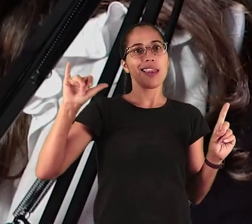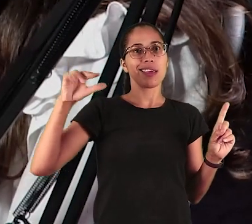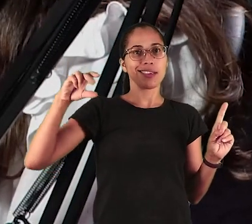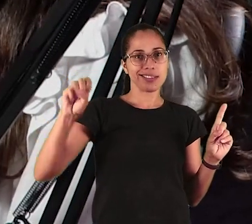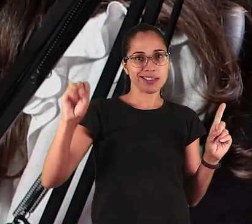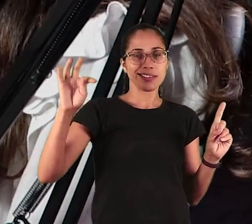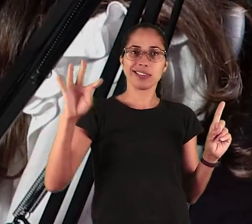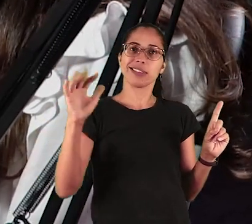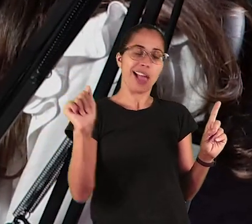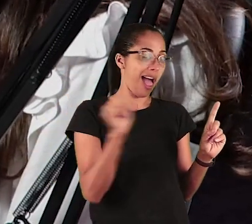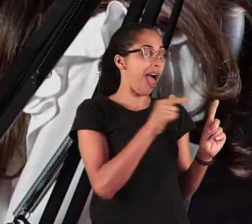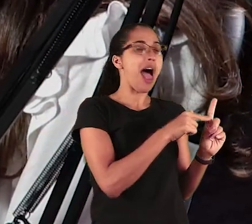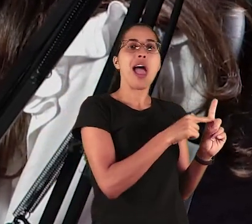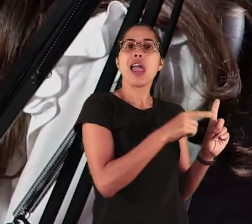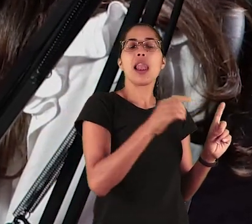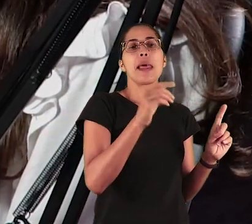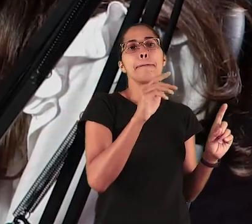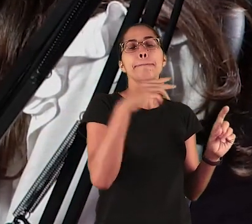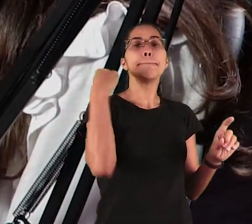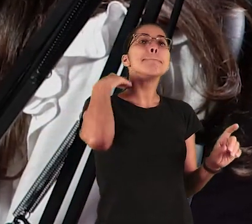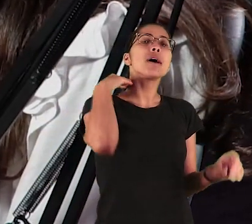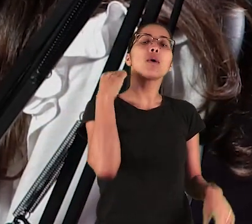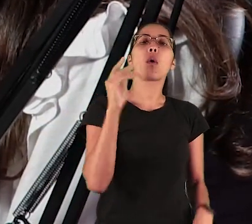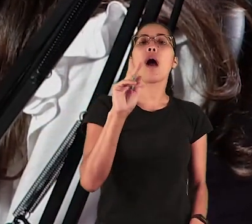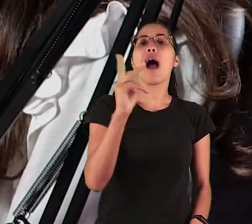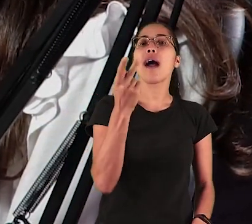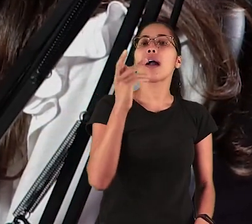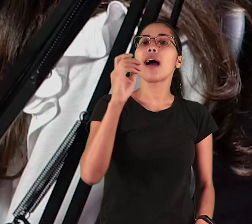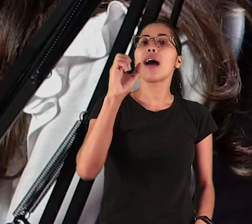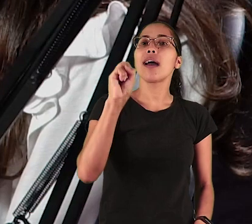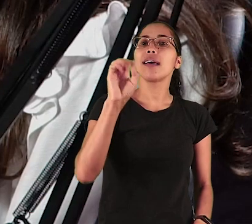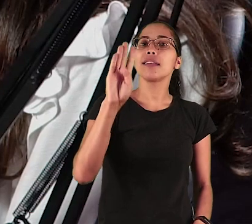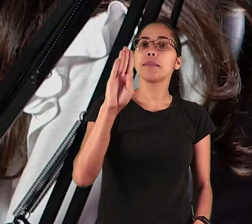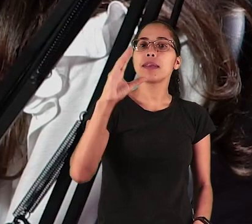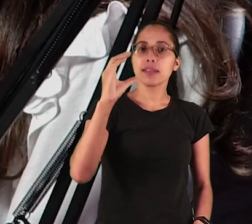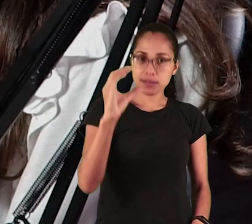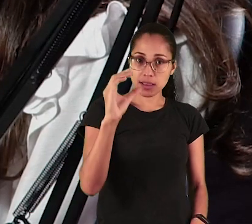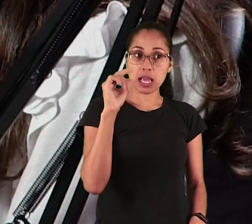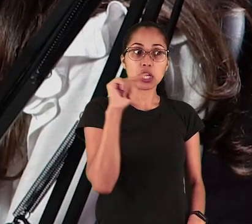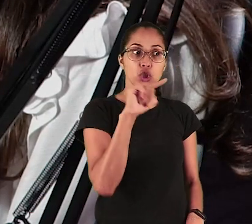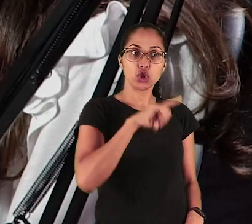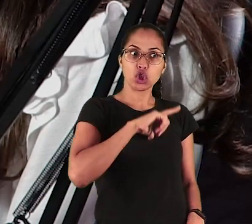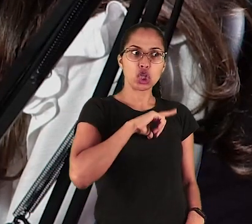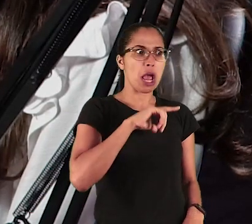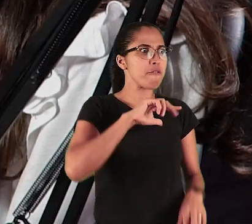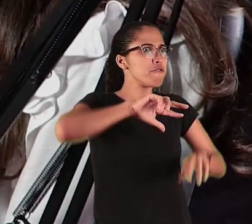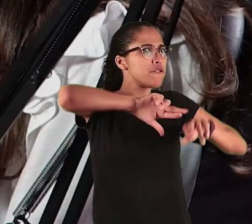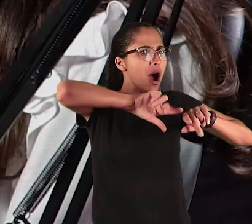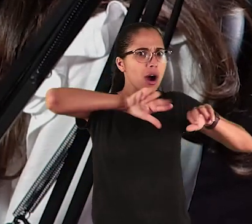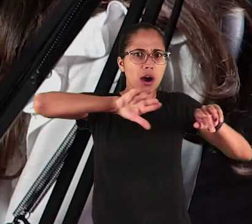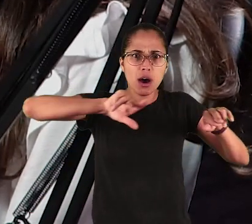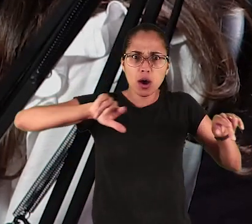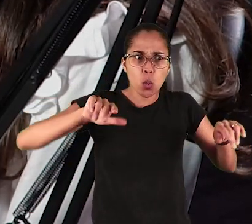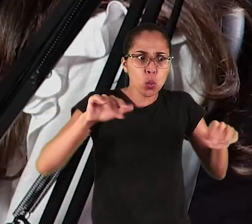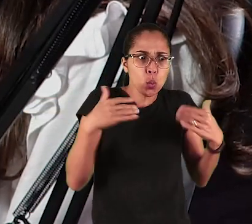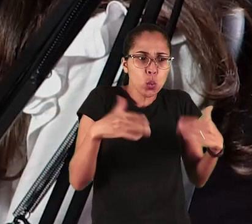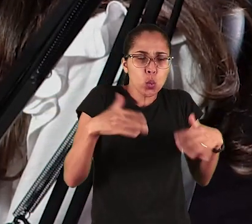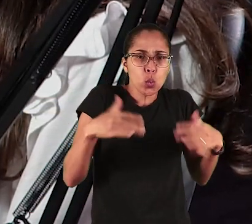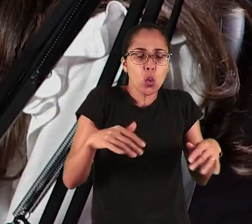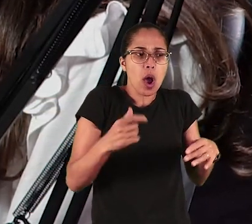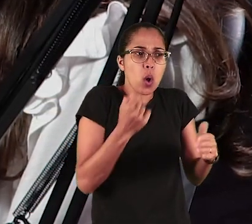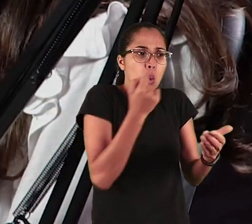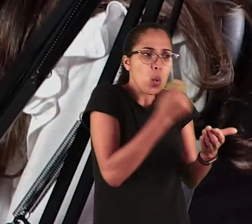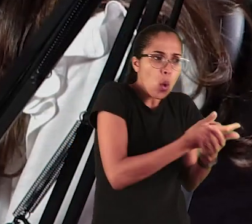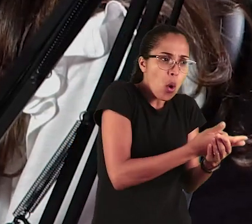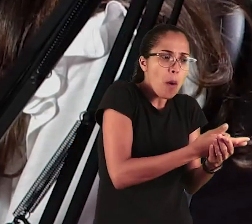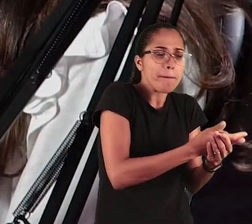também no banco HSBC e o banco HSBC por cento Nacional ele tinha um viés muito grande de operações que são essas crosborder né então ah você tem uma empresa